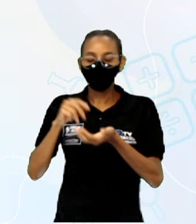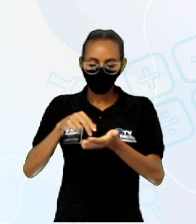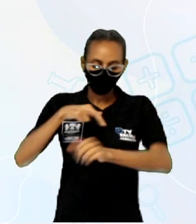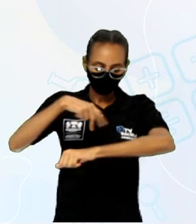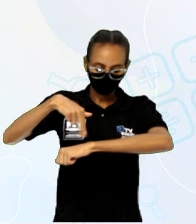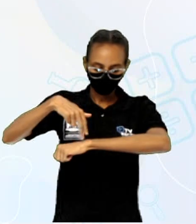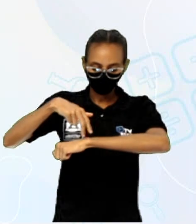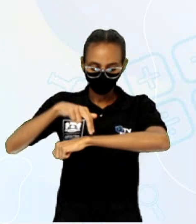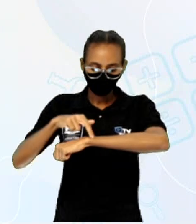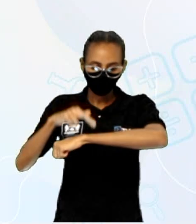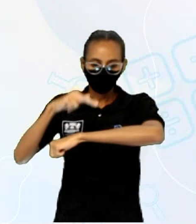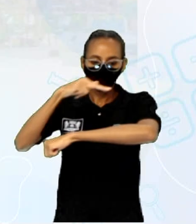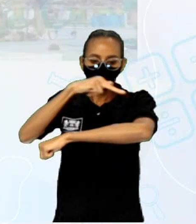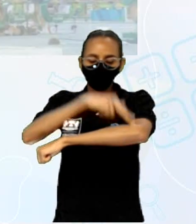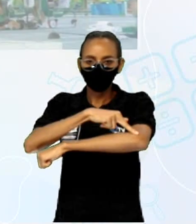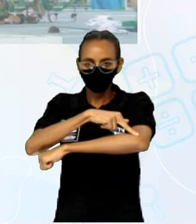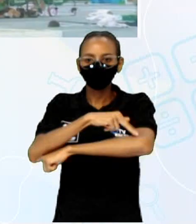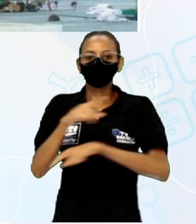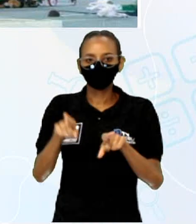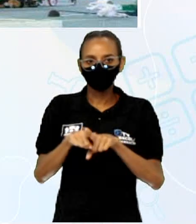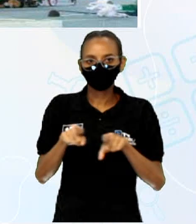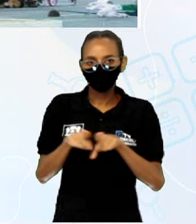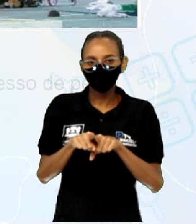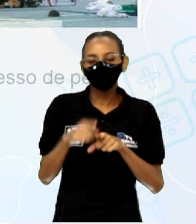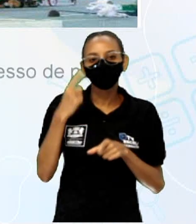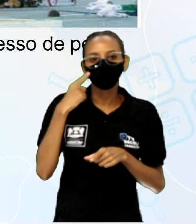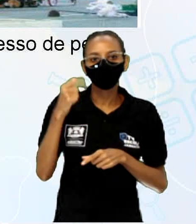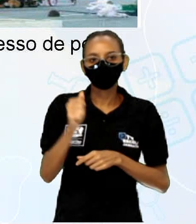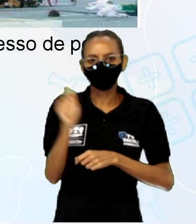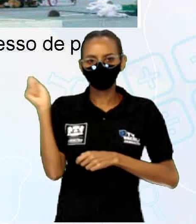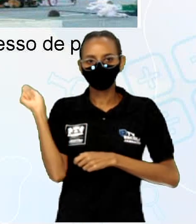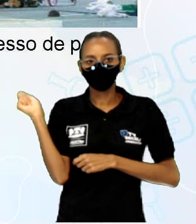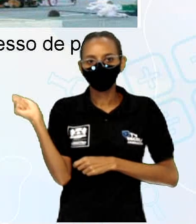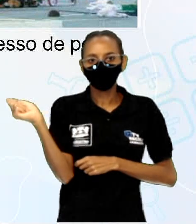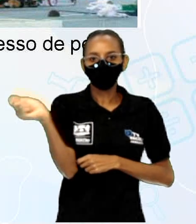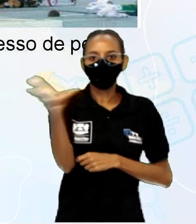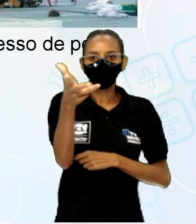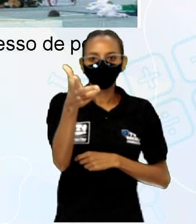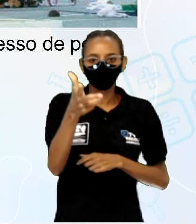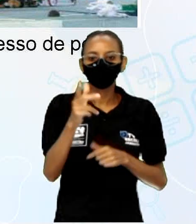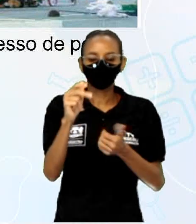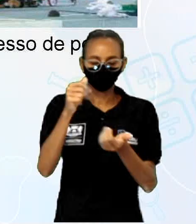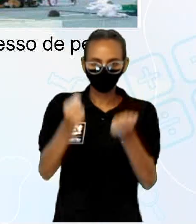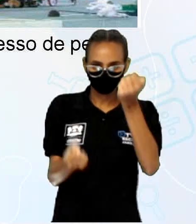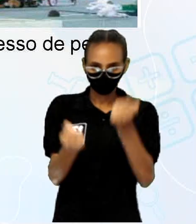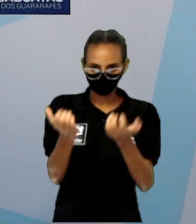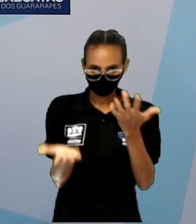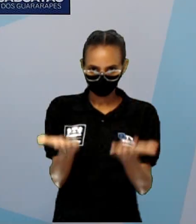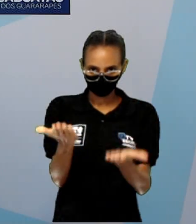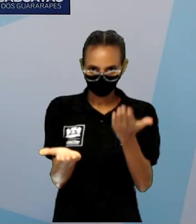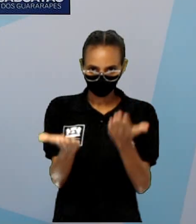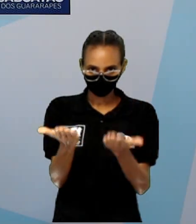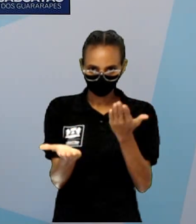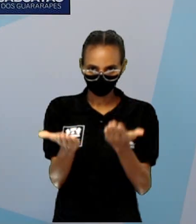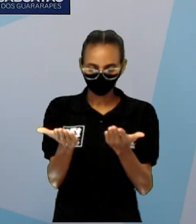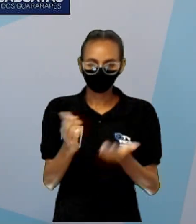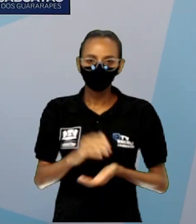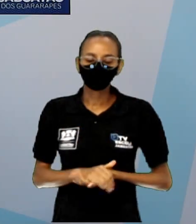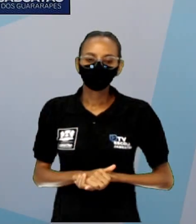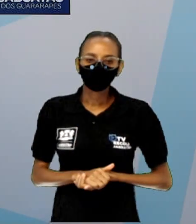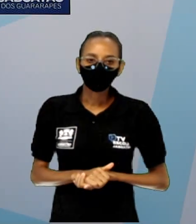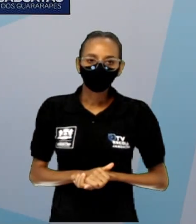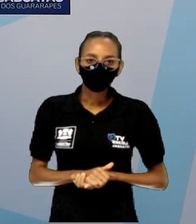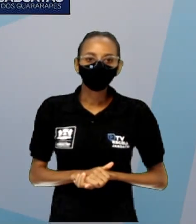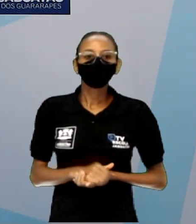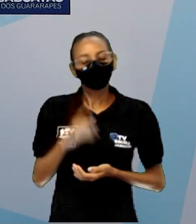atleta brasileira, né, ouro em Olimpíada, e nós temos o Darlan, que estava nas Olimpíadas no arremesso de peso. Então também estamos trabalhando